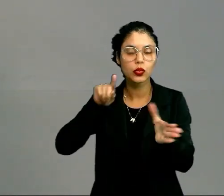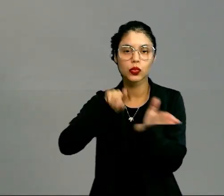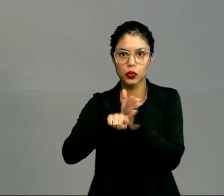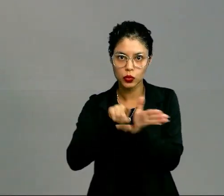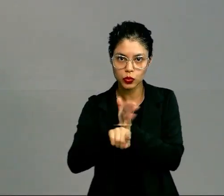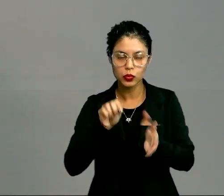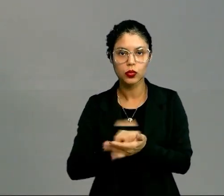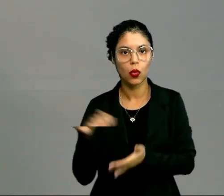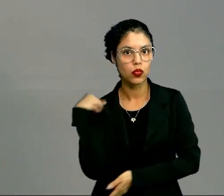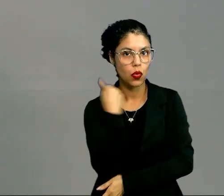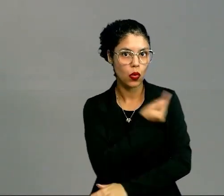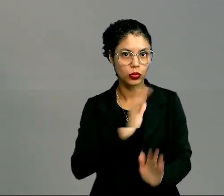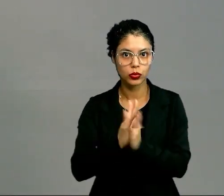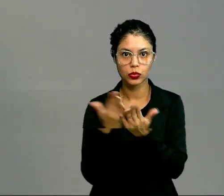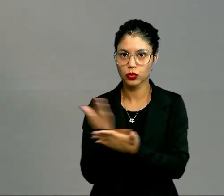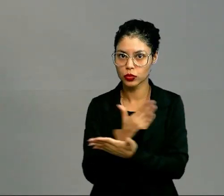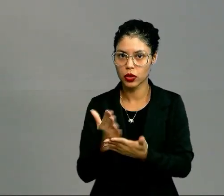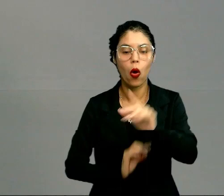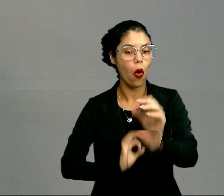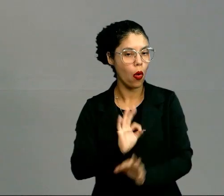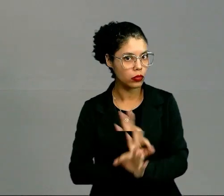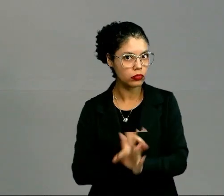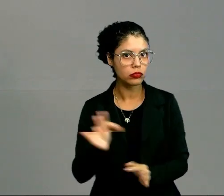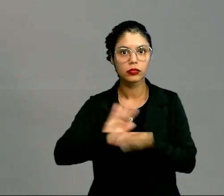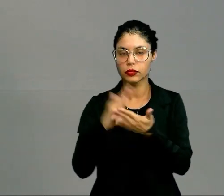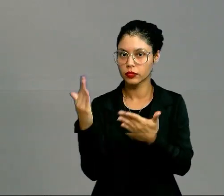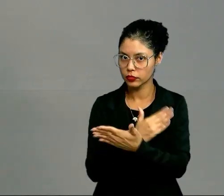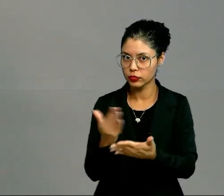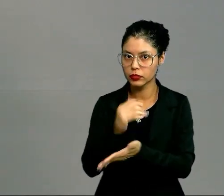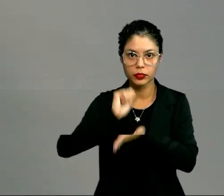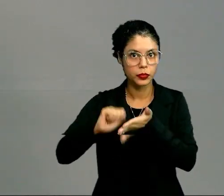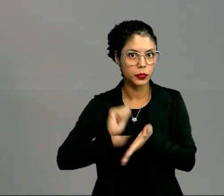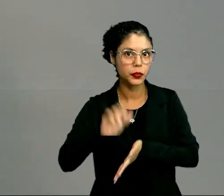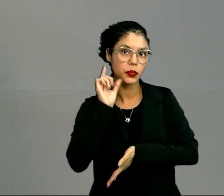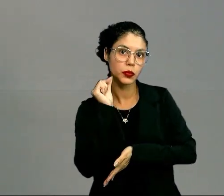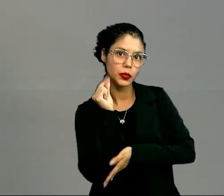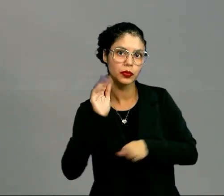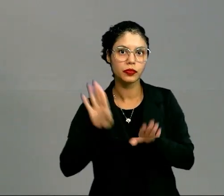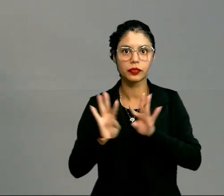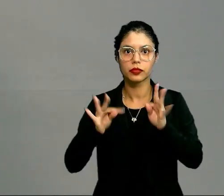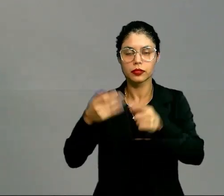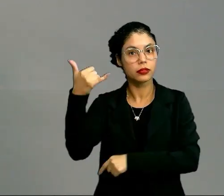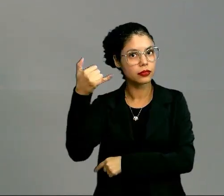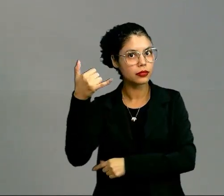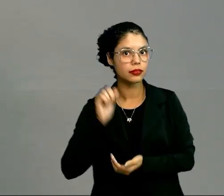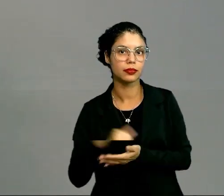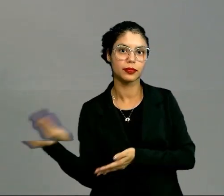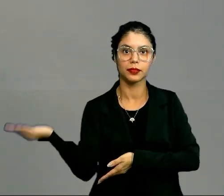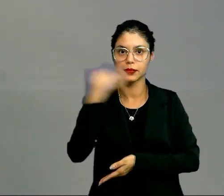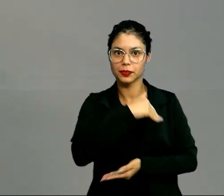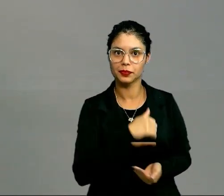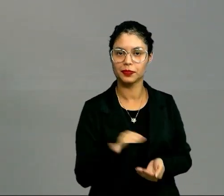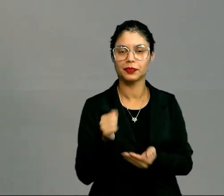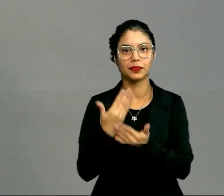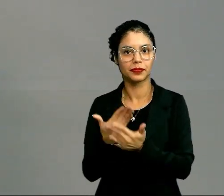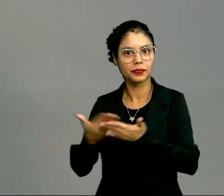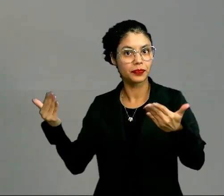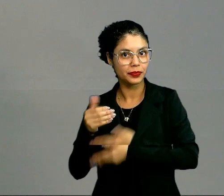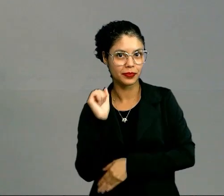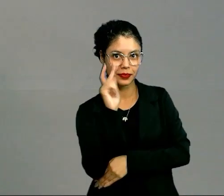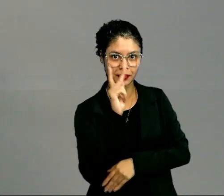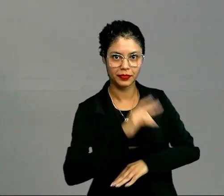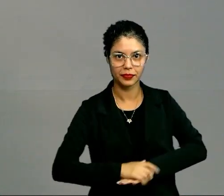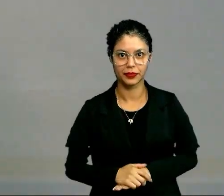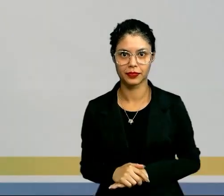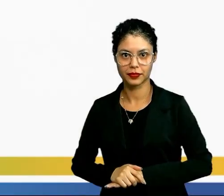livro. Então, organize o seu material, pegue seu caderno, pegue sua borracha, pegue seu lápis, a sua caneta e vamos à nossa aula,